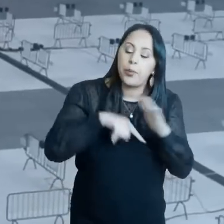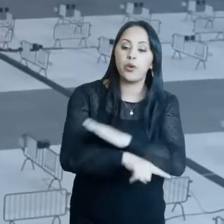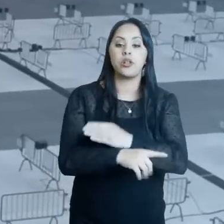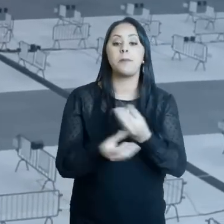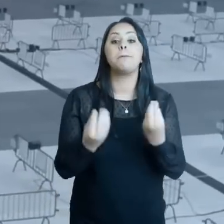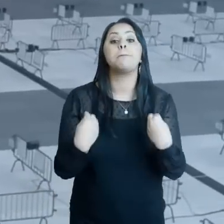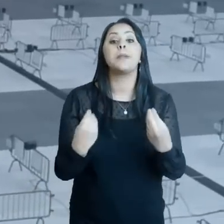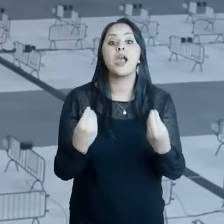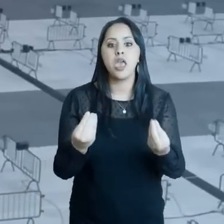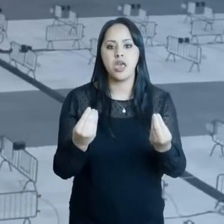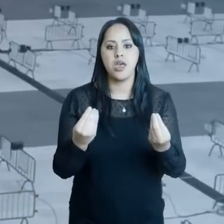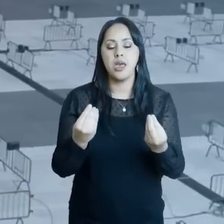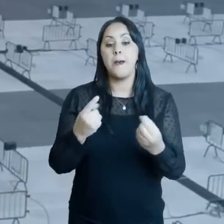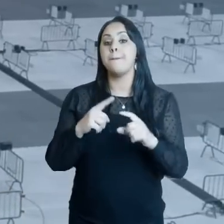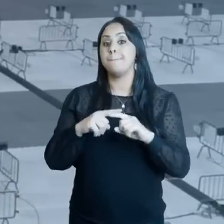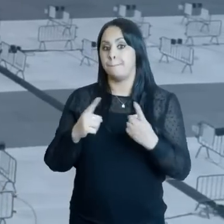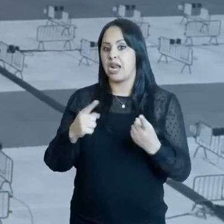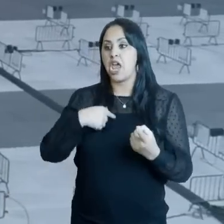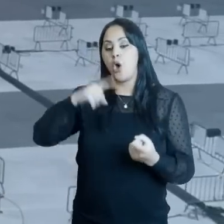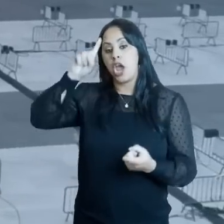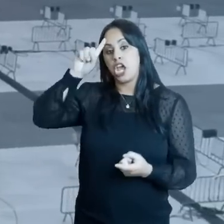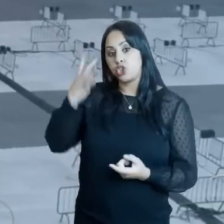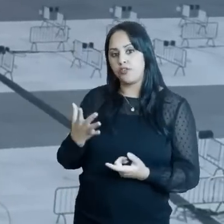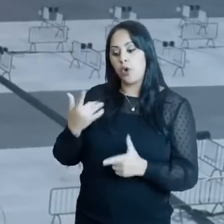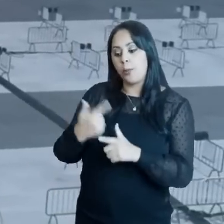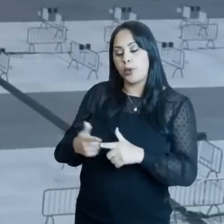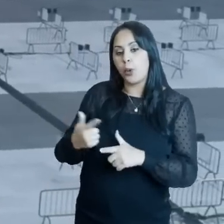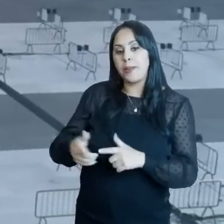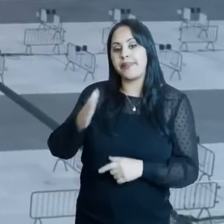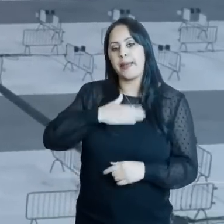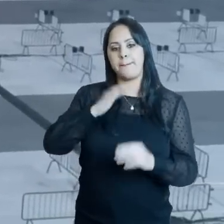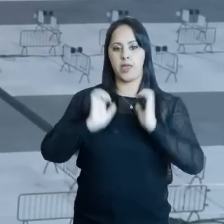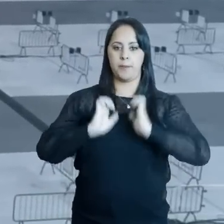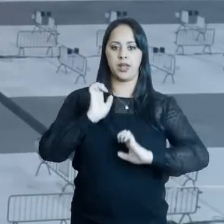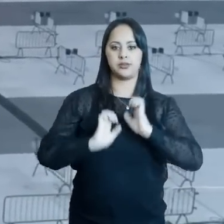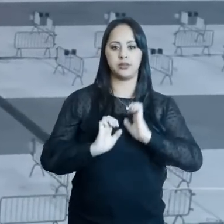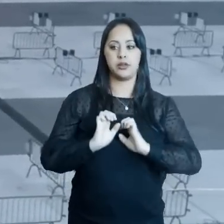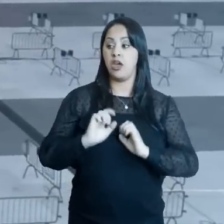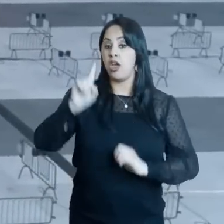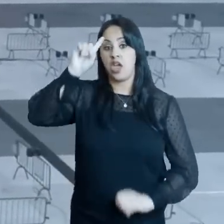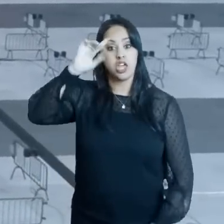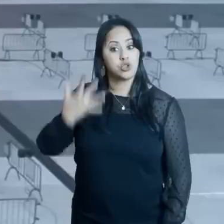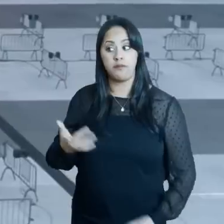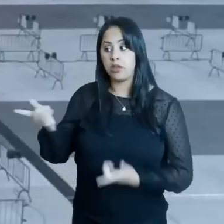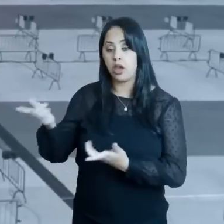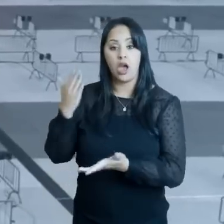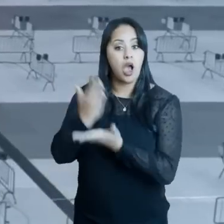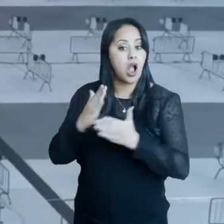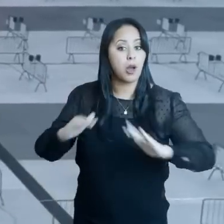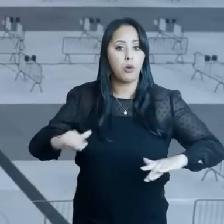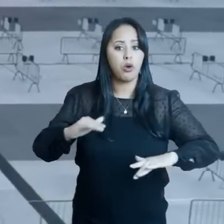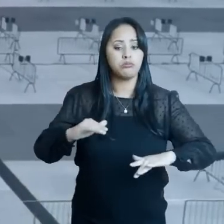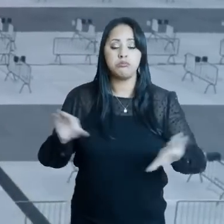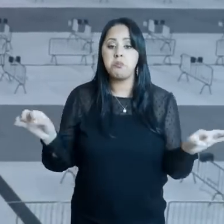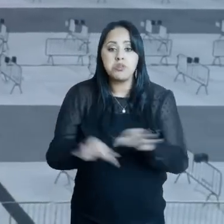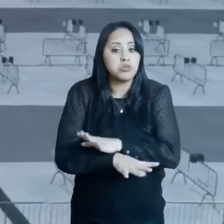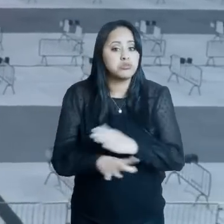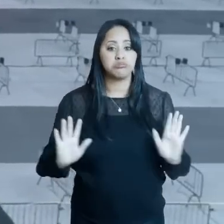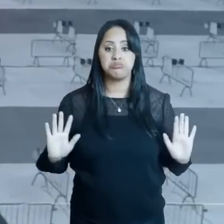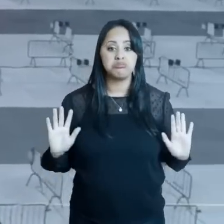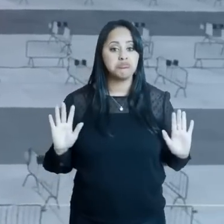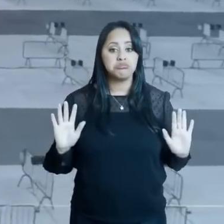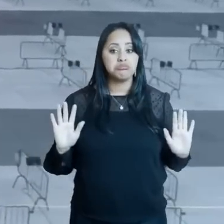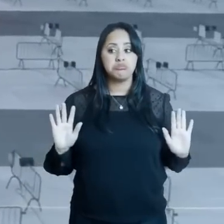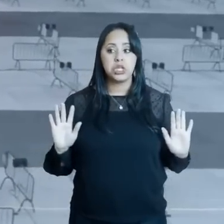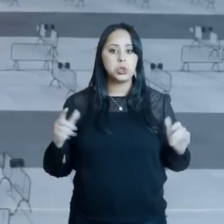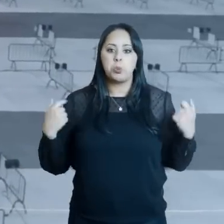que eu resolvesse um problema pontual no pedal gel e resolvi aquele problema e acabou. Pronto, eu não vou... Ah, não, mas por exemplo, aí eu